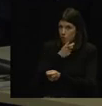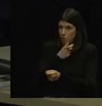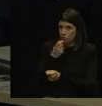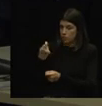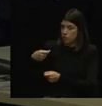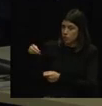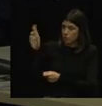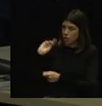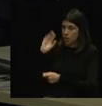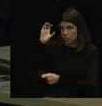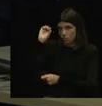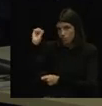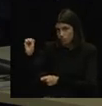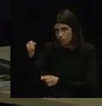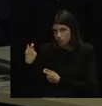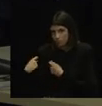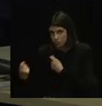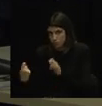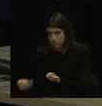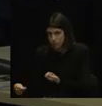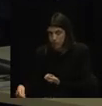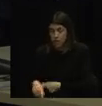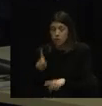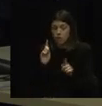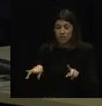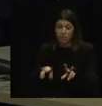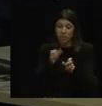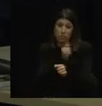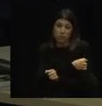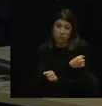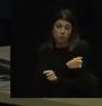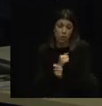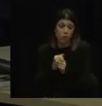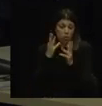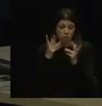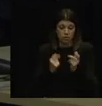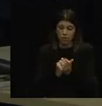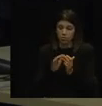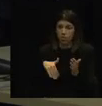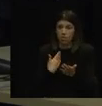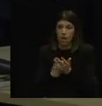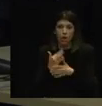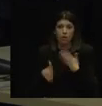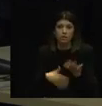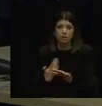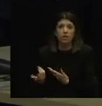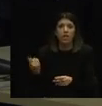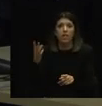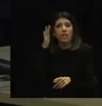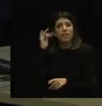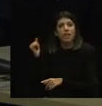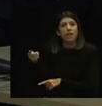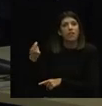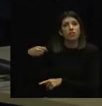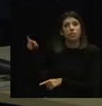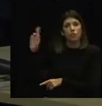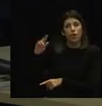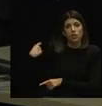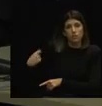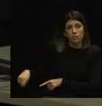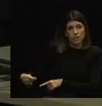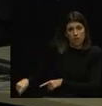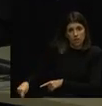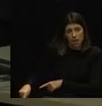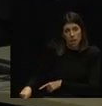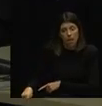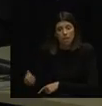Executivo. Começando pela habitação, este orçamento dá continuidade a muito do que estava previsto, apesar de ter